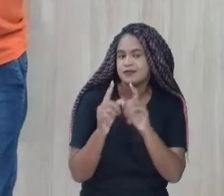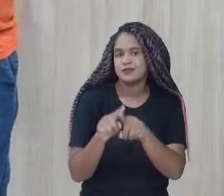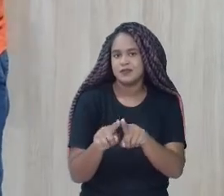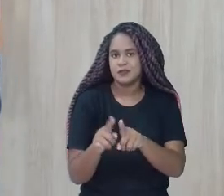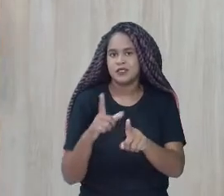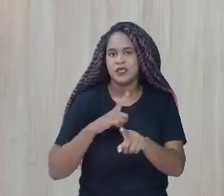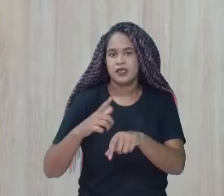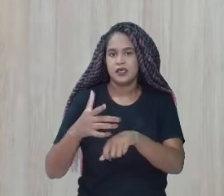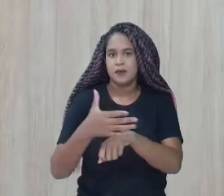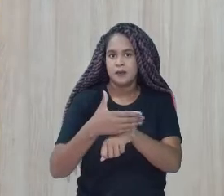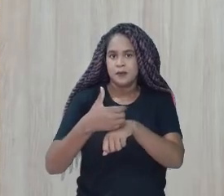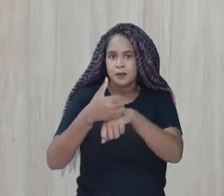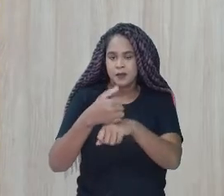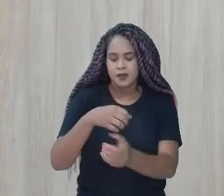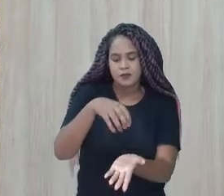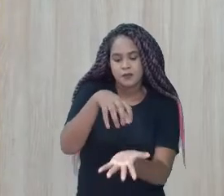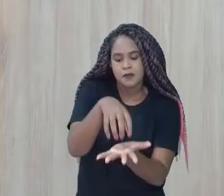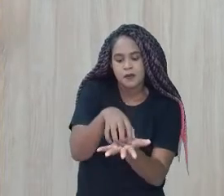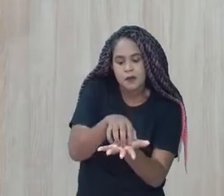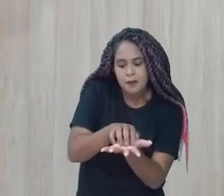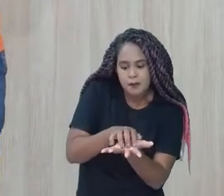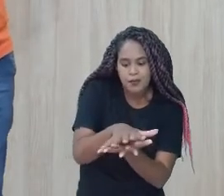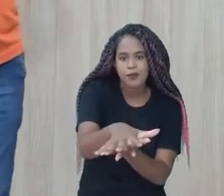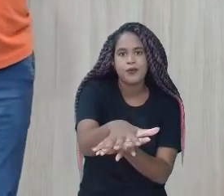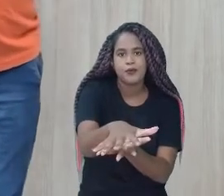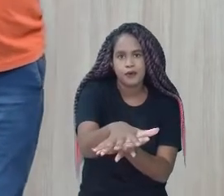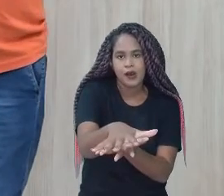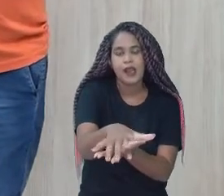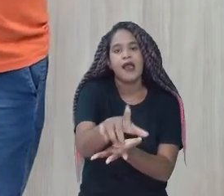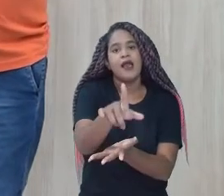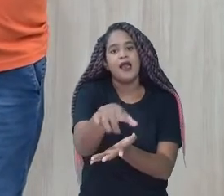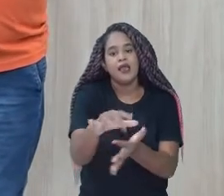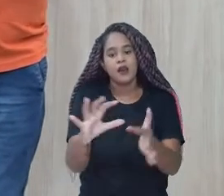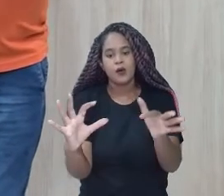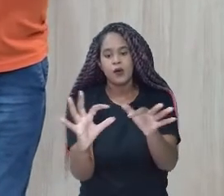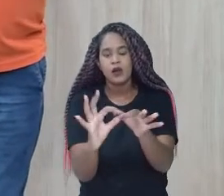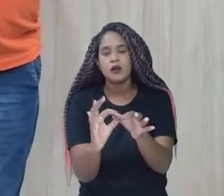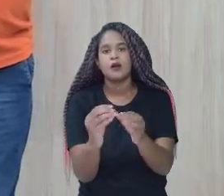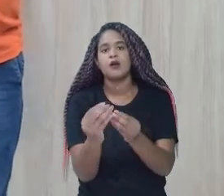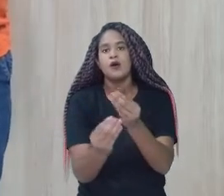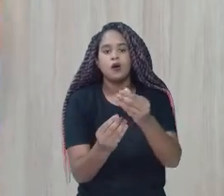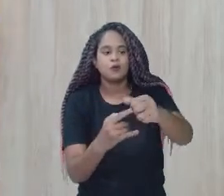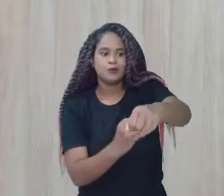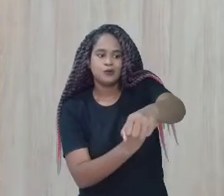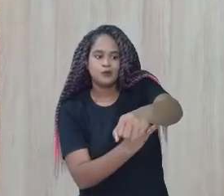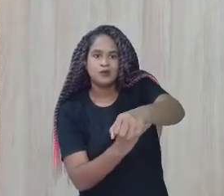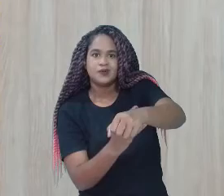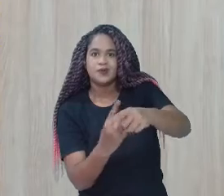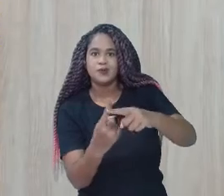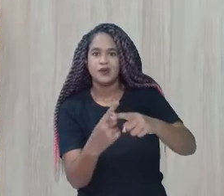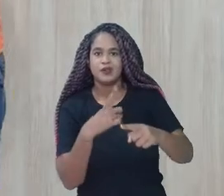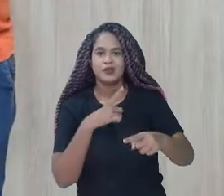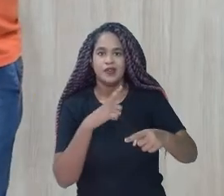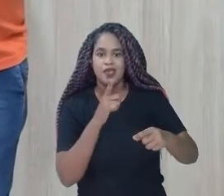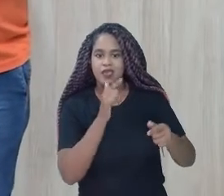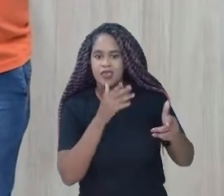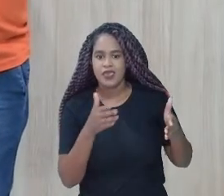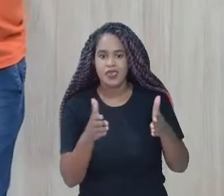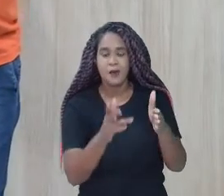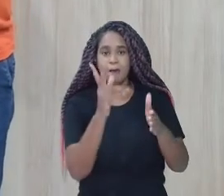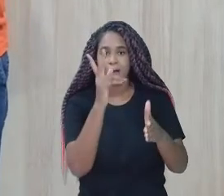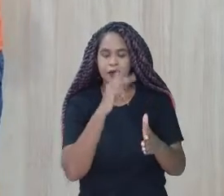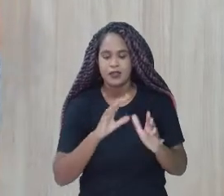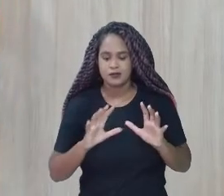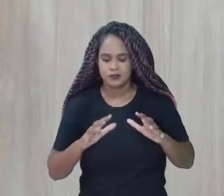bairros, eles são interligados por pontes, porque são cortados por rios, se constituindo assim como pequenas ilhotas, né,